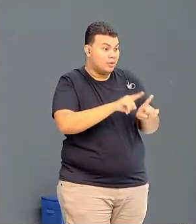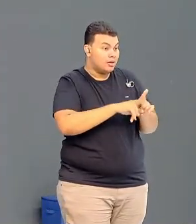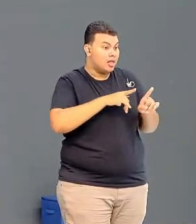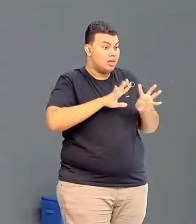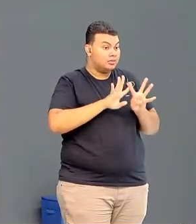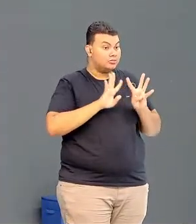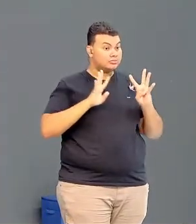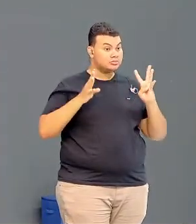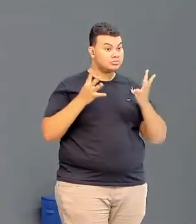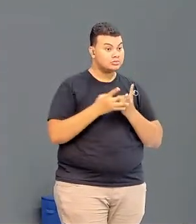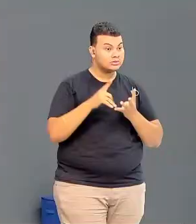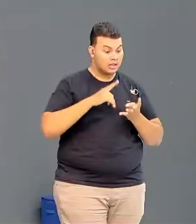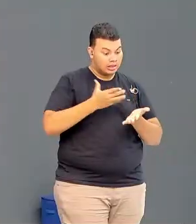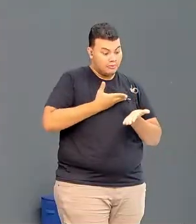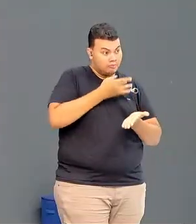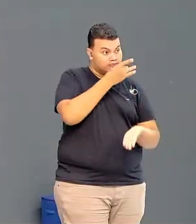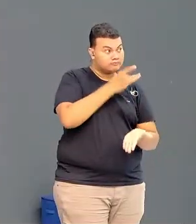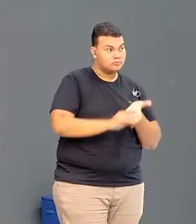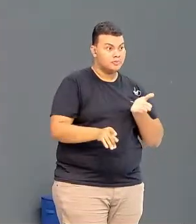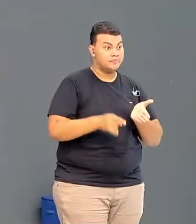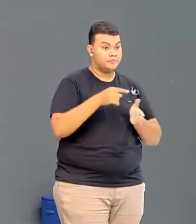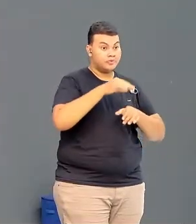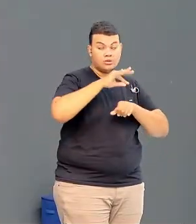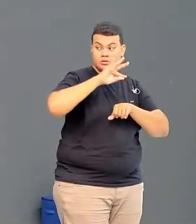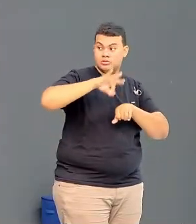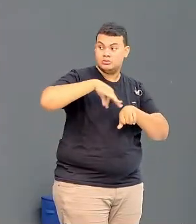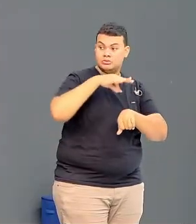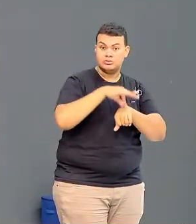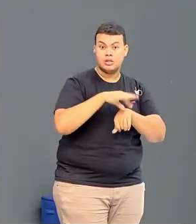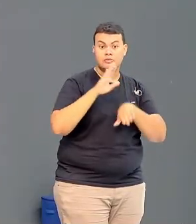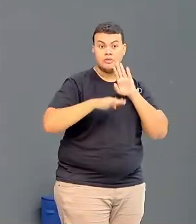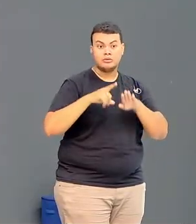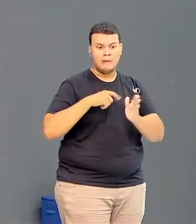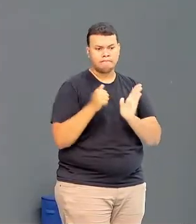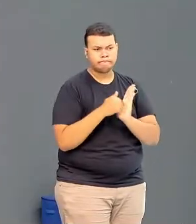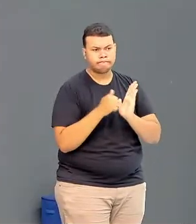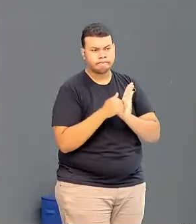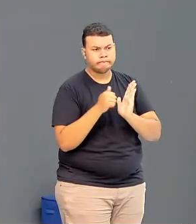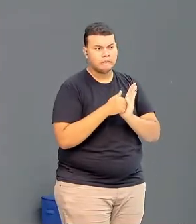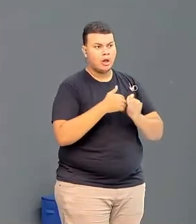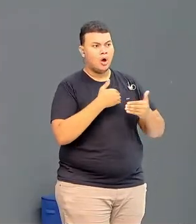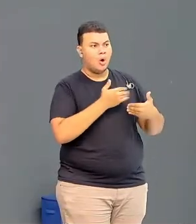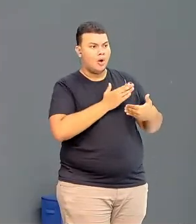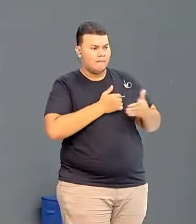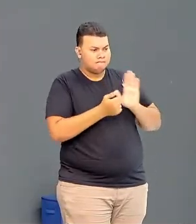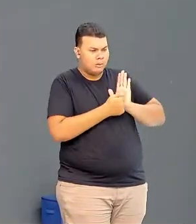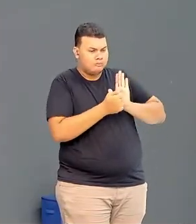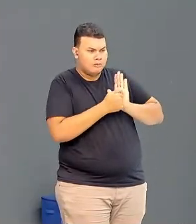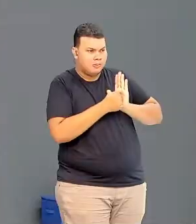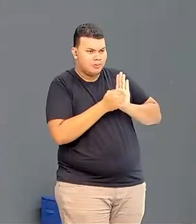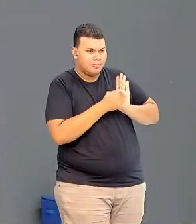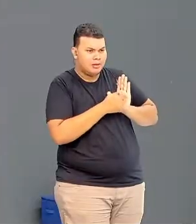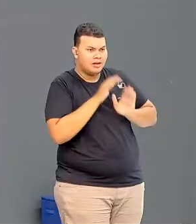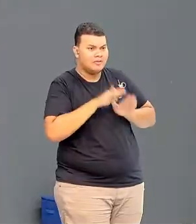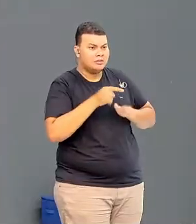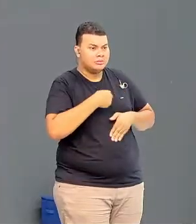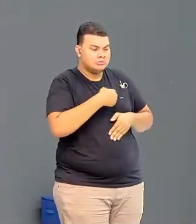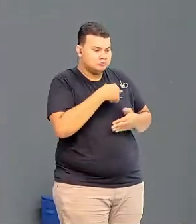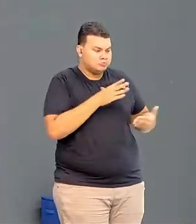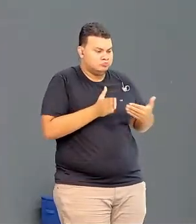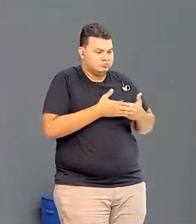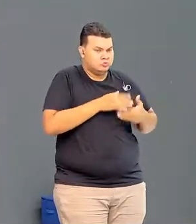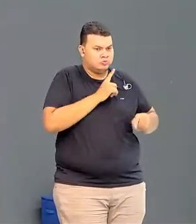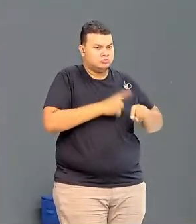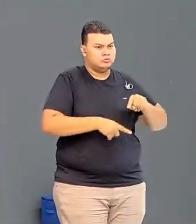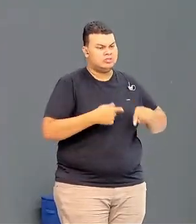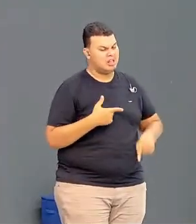próprio inimigo, e é o Espírito Santo, ó, está ali na porta do nosso coração tentando nos convencer, e a gente está aqui com o nosso argumento: